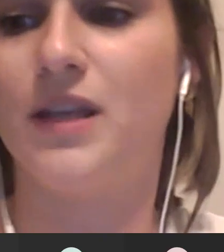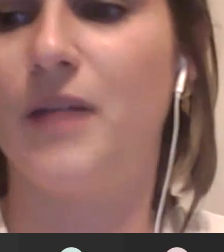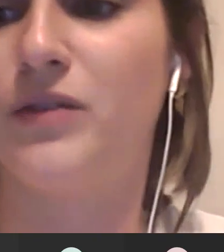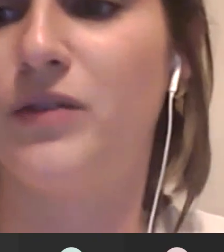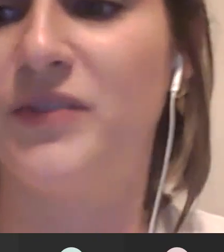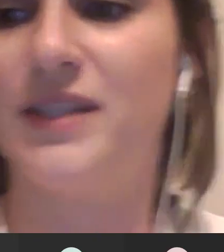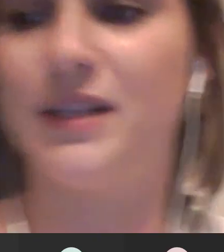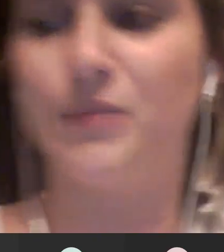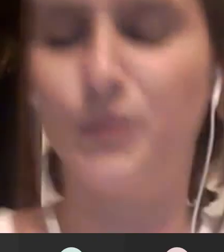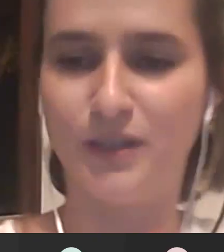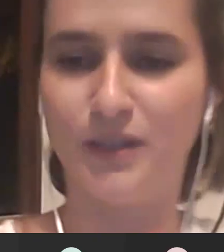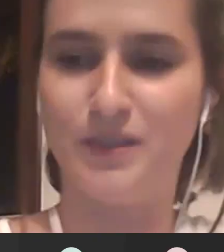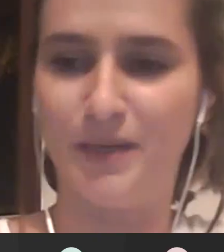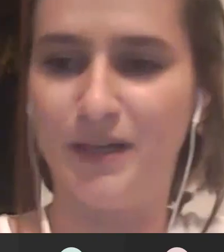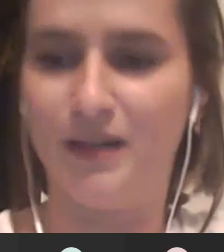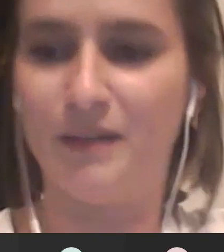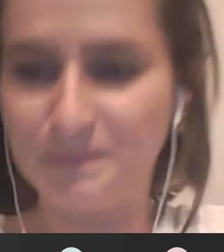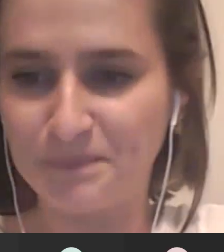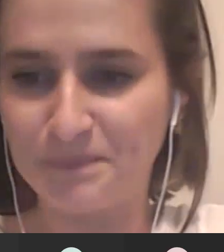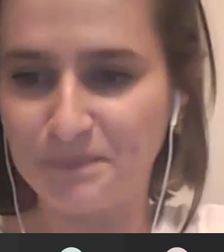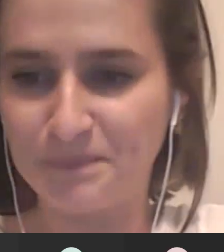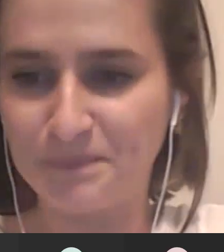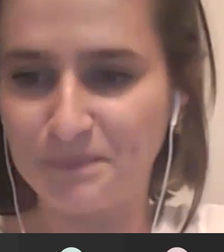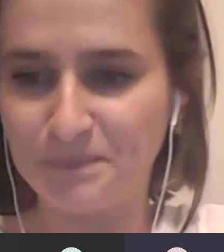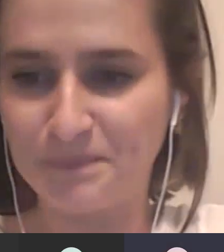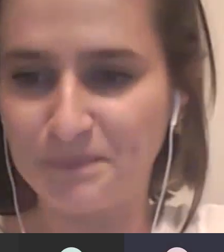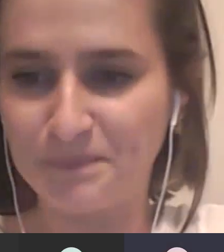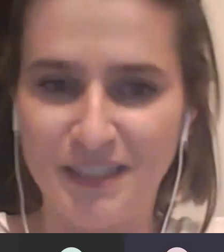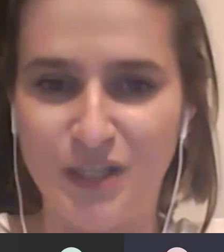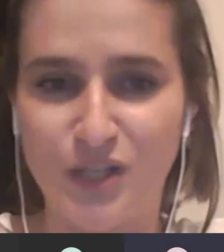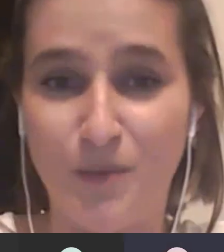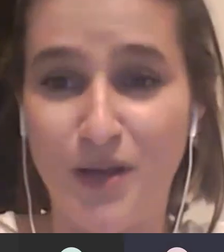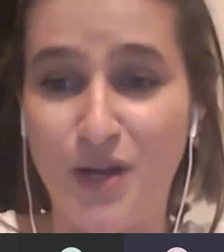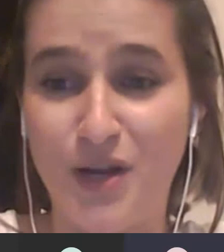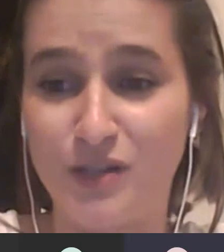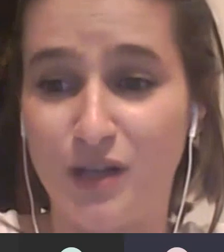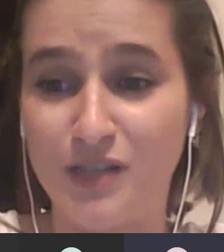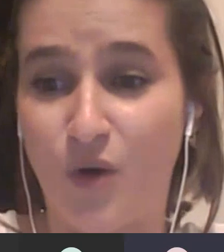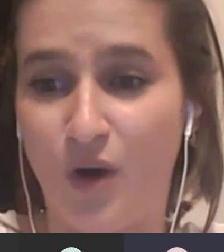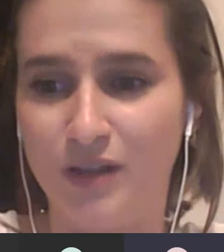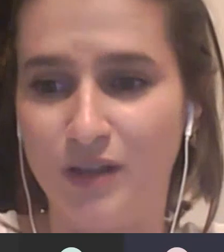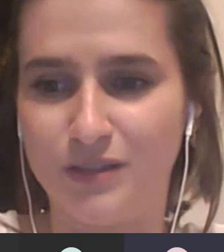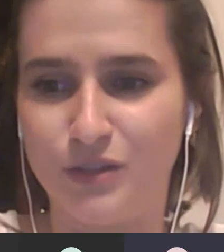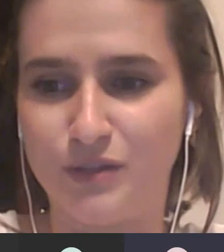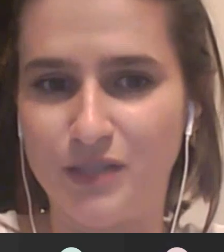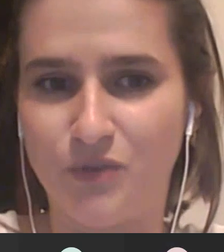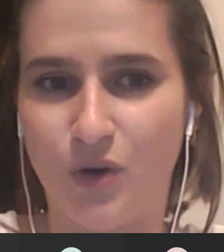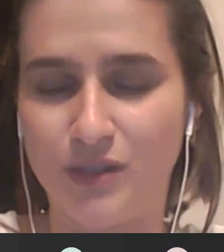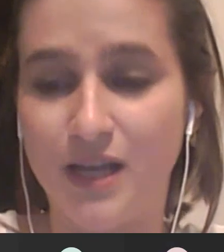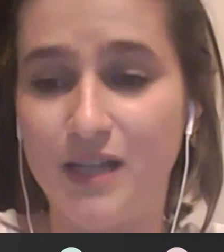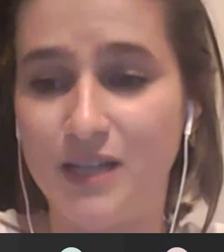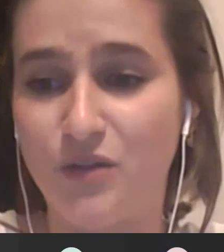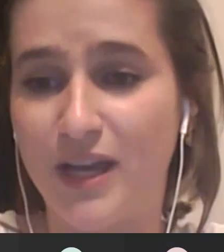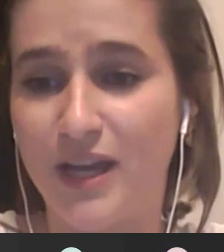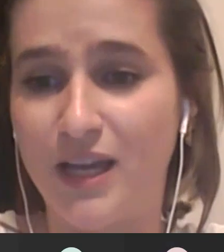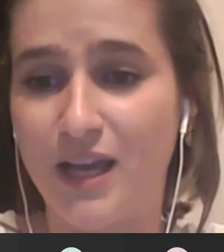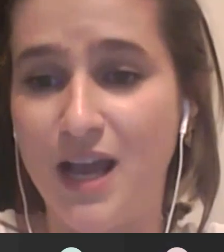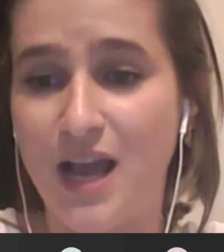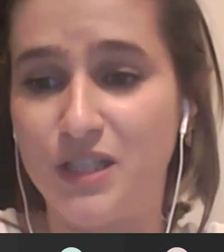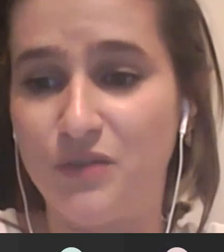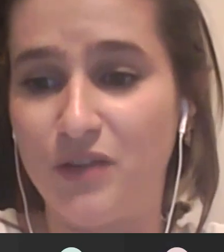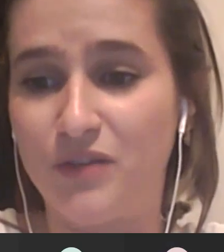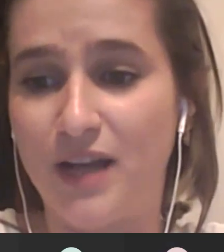estiver no esquema, nós vamos fazer muita coisa maneira lá. Isso mesmo. Nós vamos às forras. Nós vamos às forras. Vocês vão